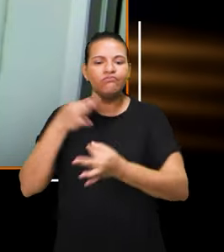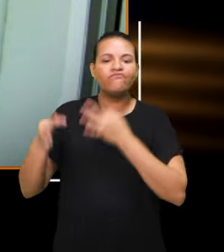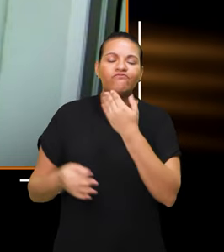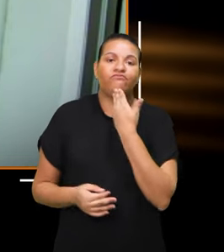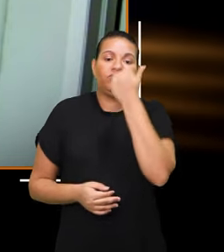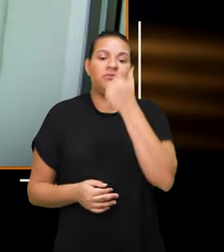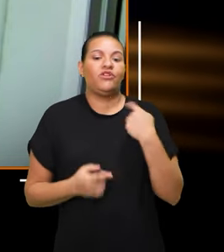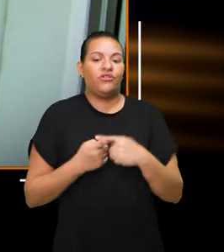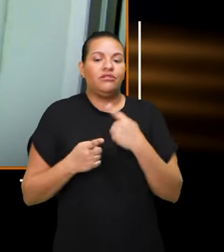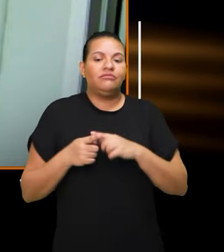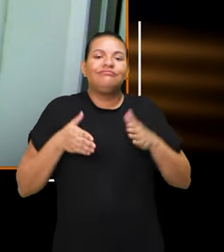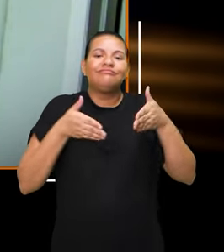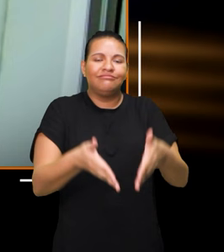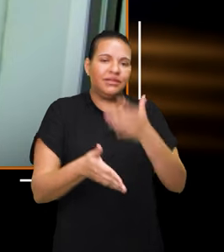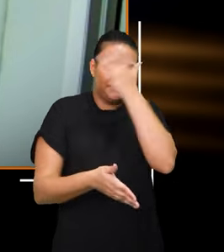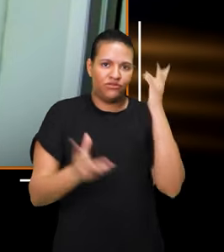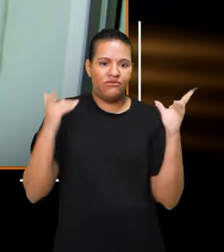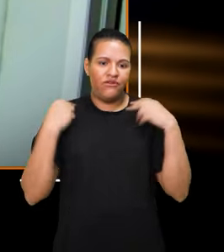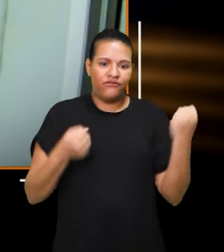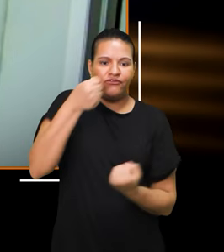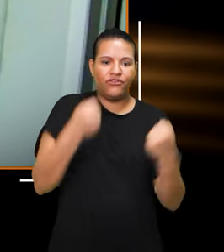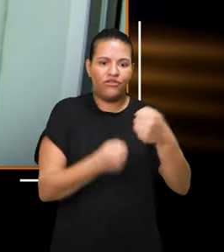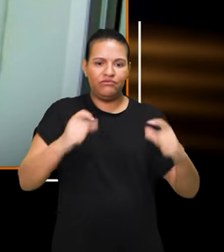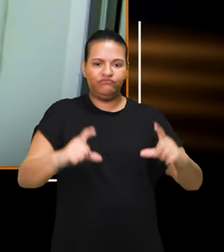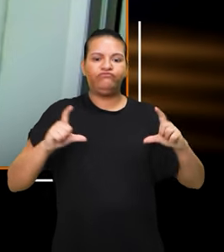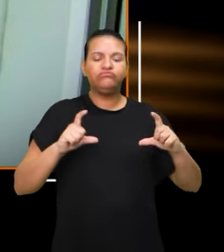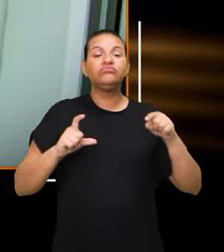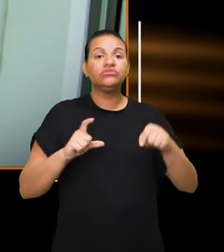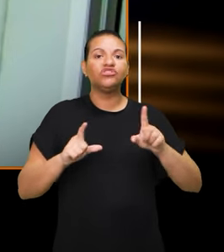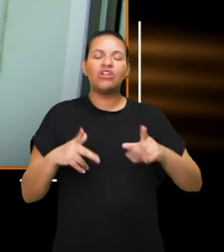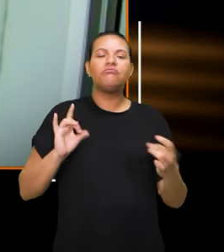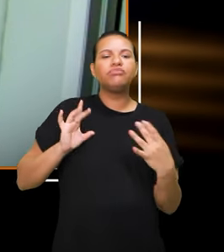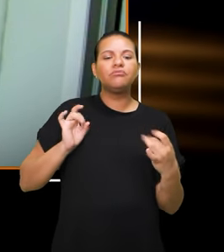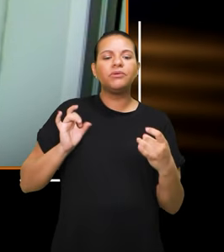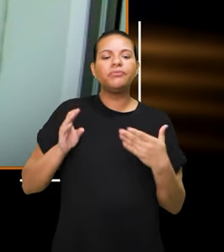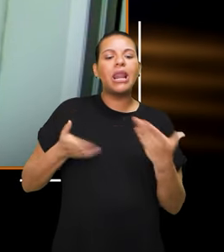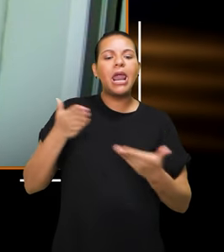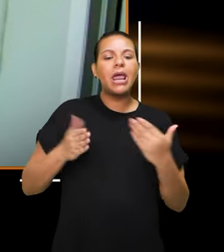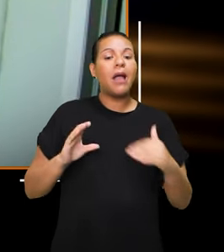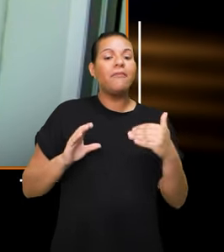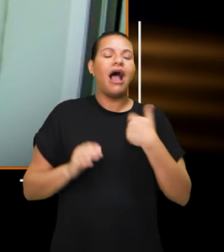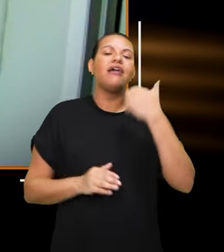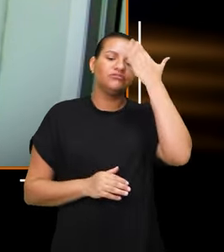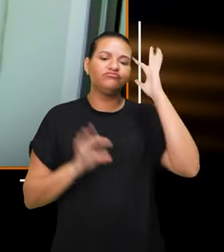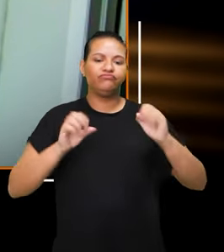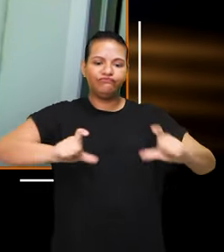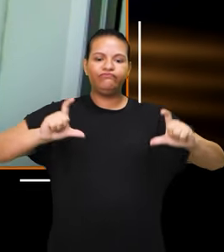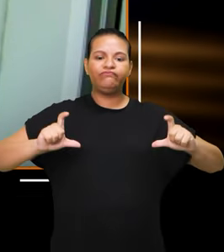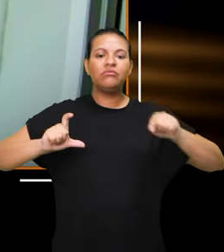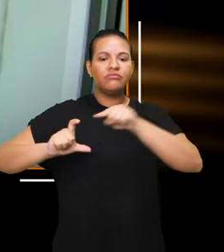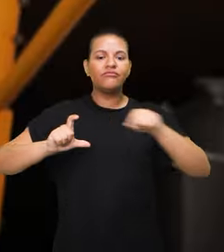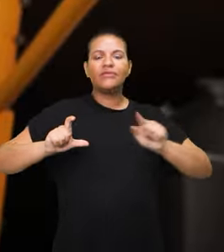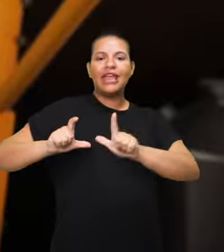voltaram aos pilotos para obter feedback sobre o que eles gostariam de ver no volante na parte frontal